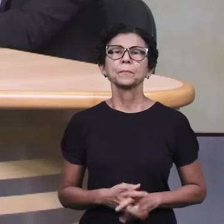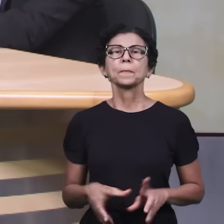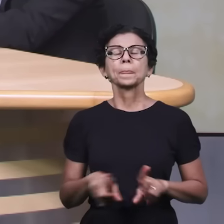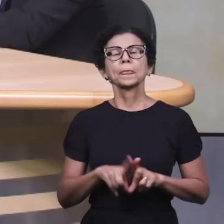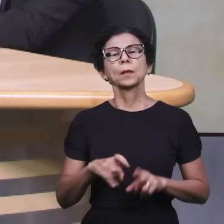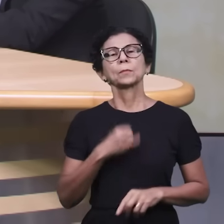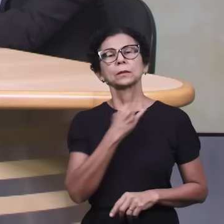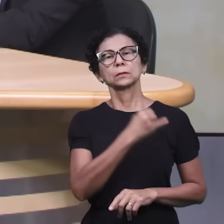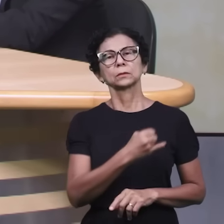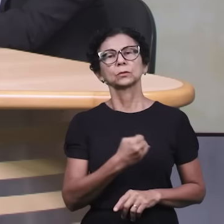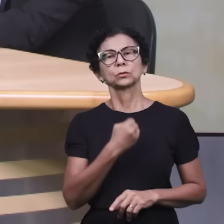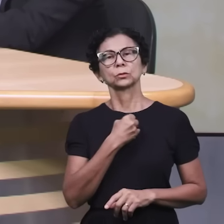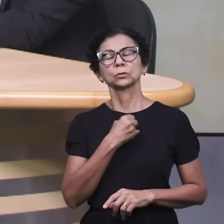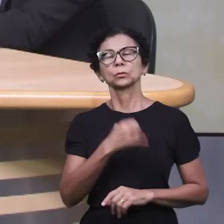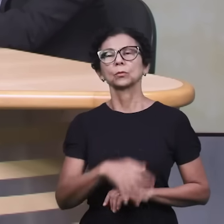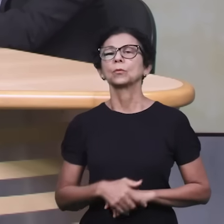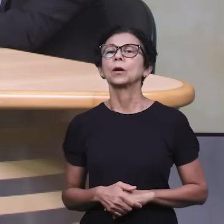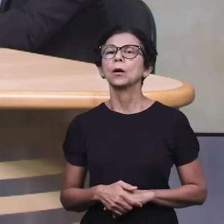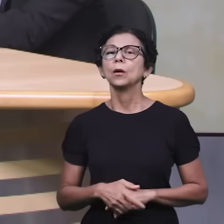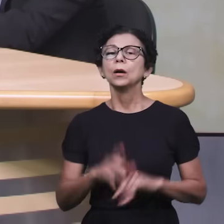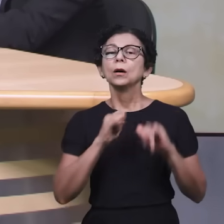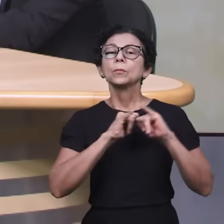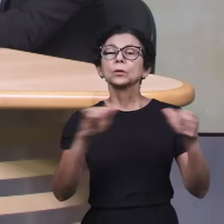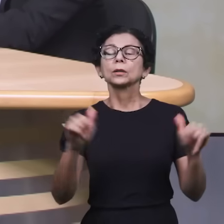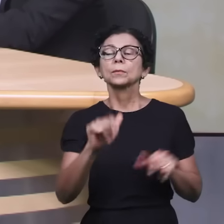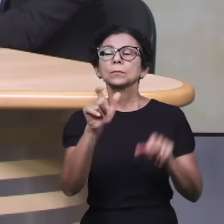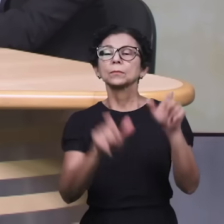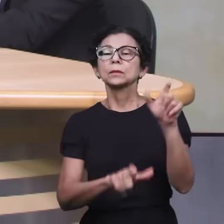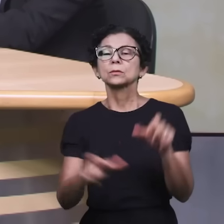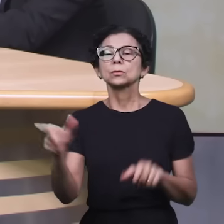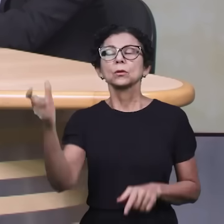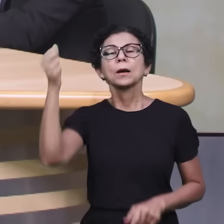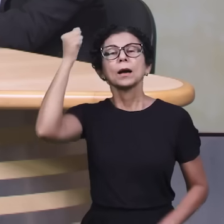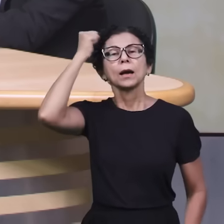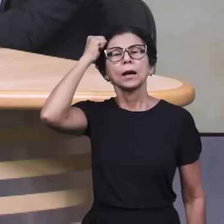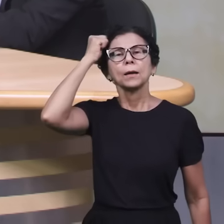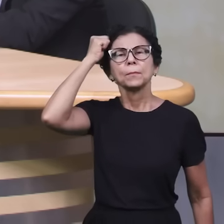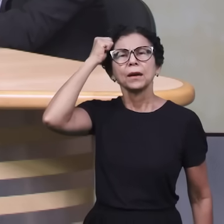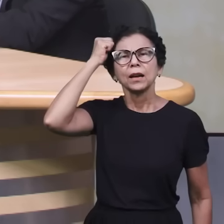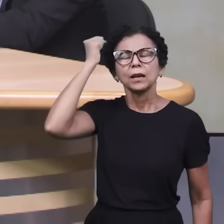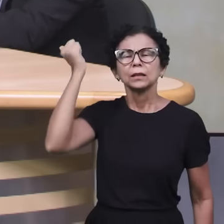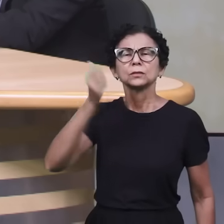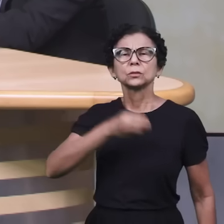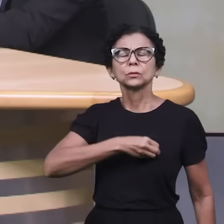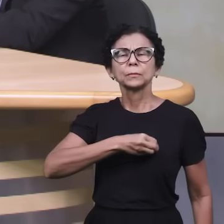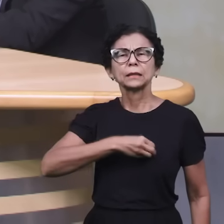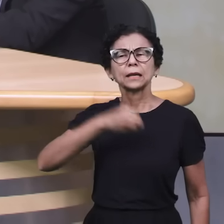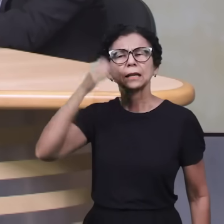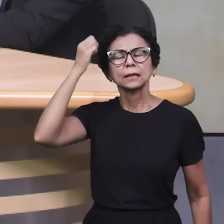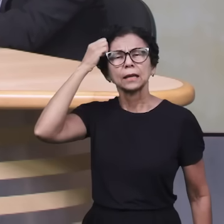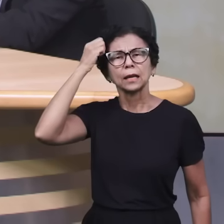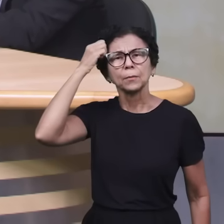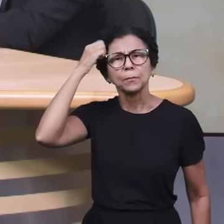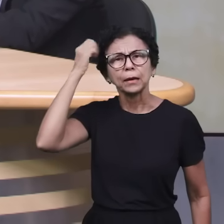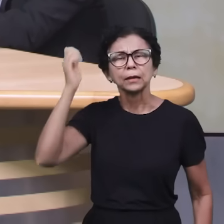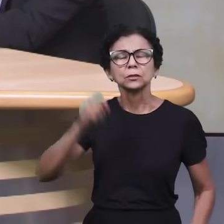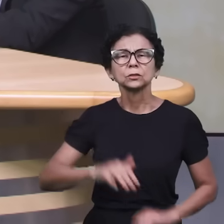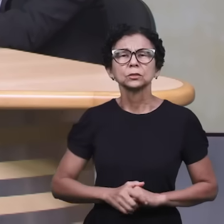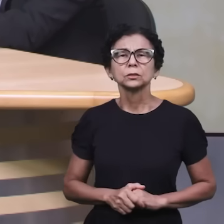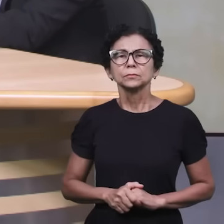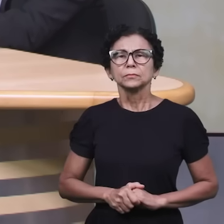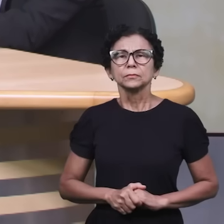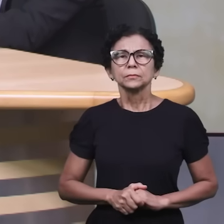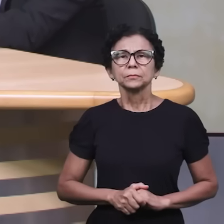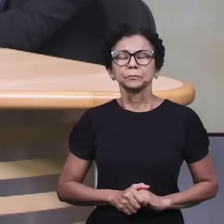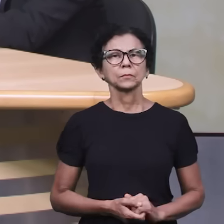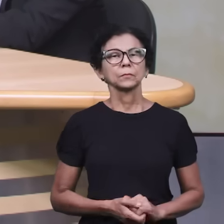a mensagem dele era o seguinte, arrependei-vos, não era o batismo do arrependimento. Ou seja, agora está chegando o Messias, está chegando